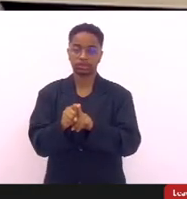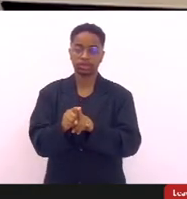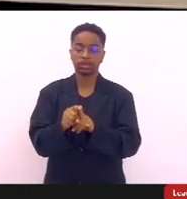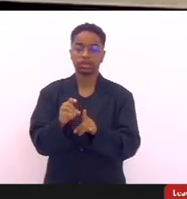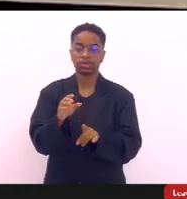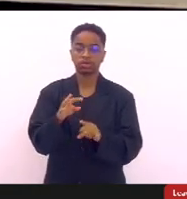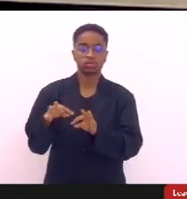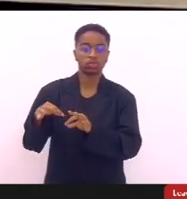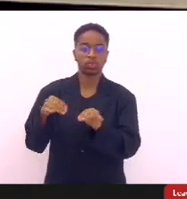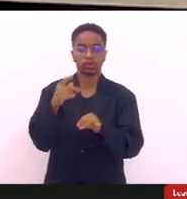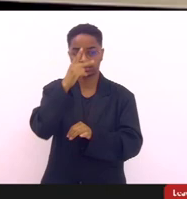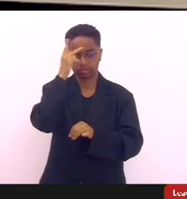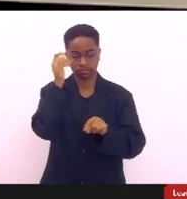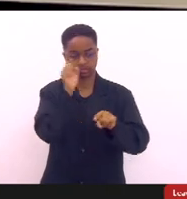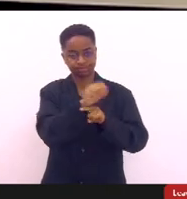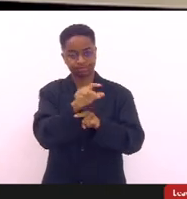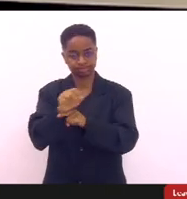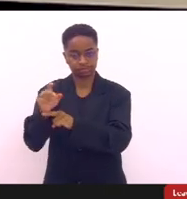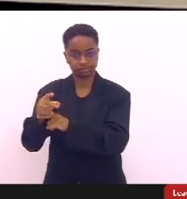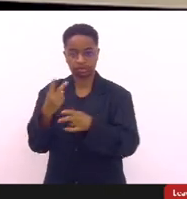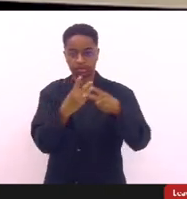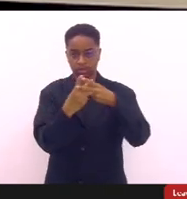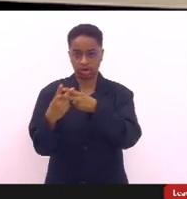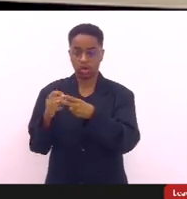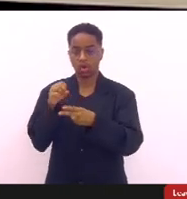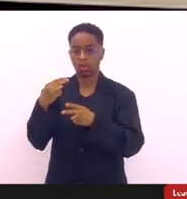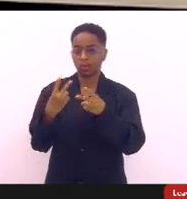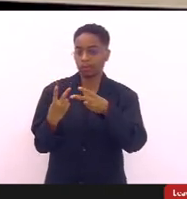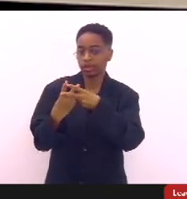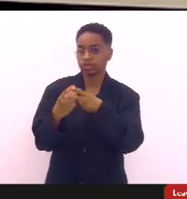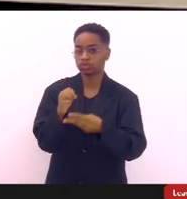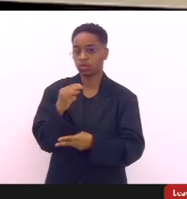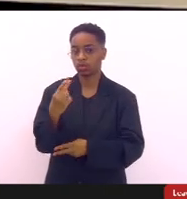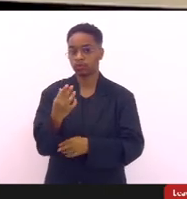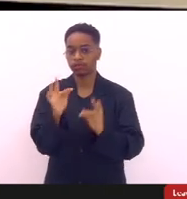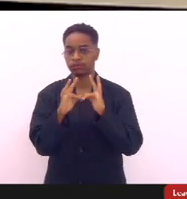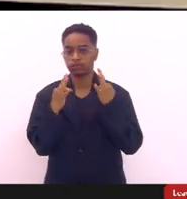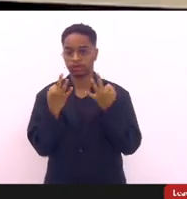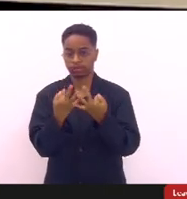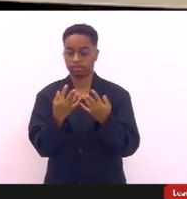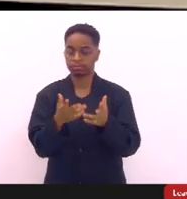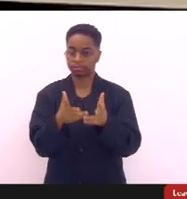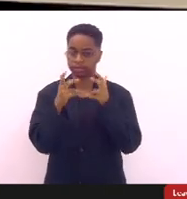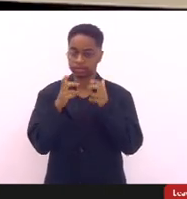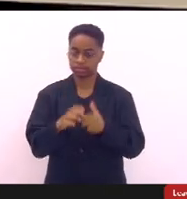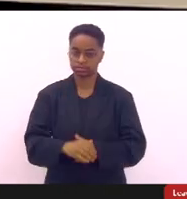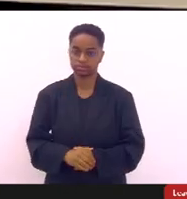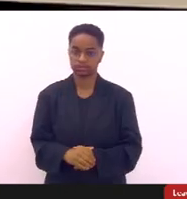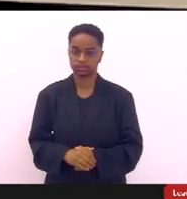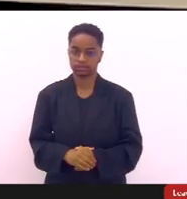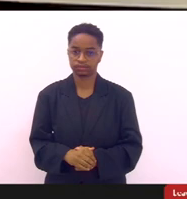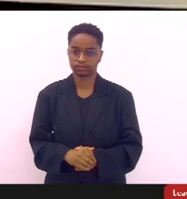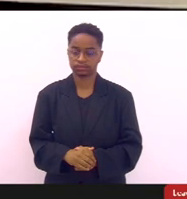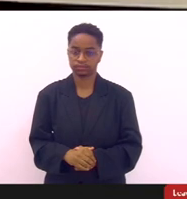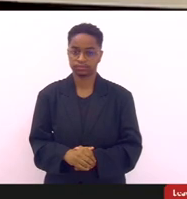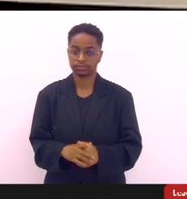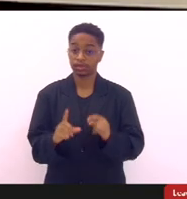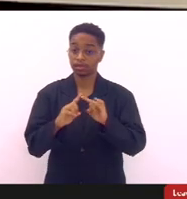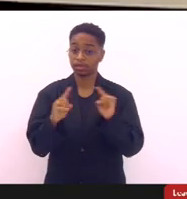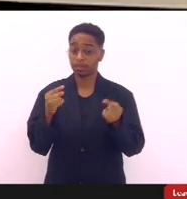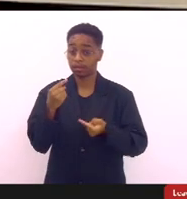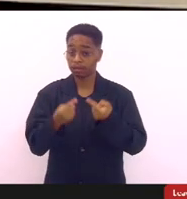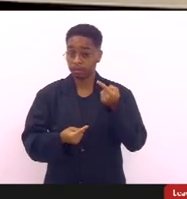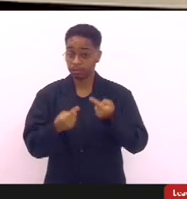as prisões, ou que estão presos, ou que são seus familiares, né? Agora, essa política, ela não